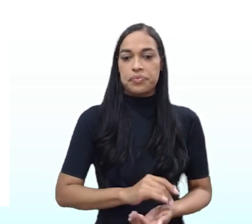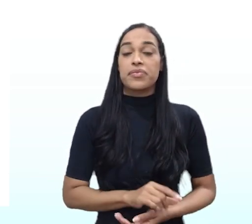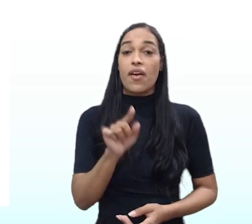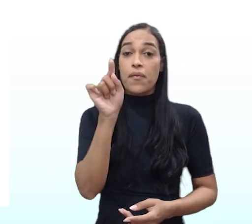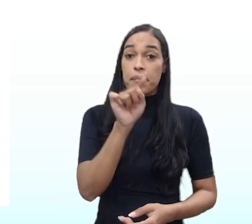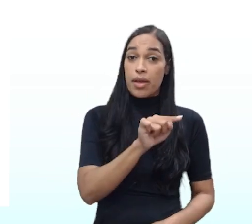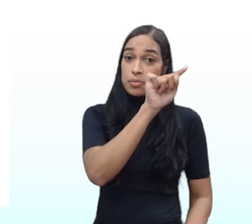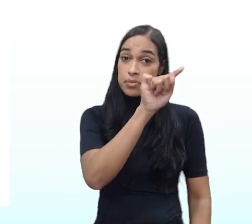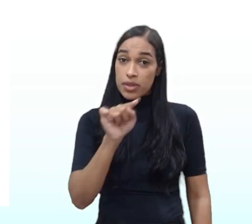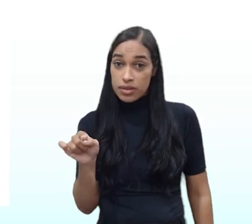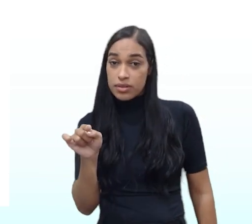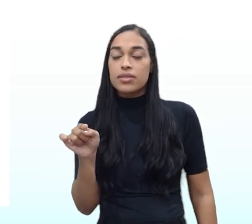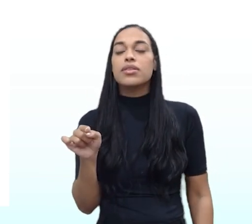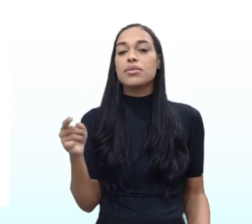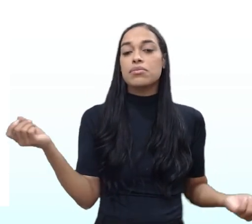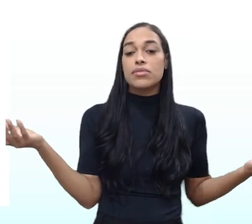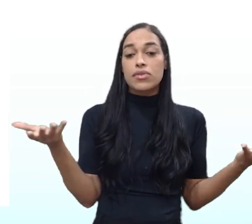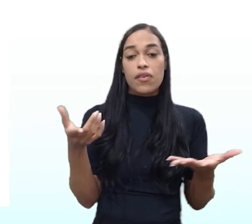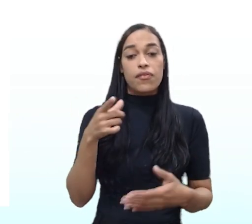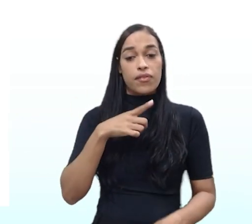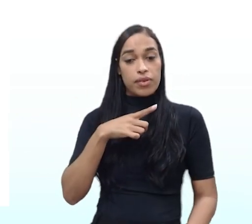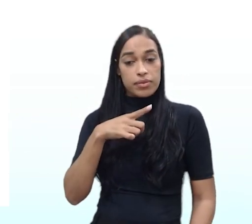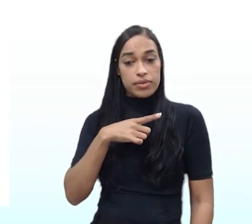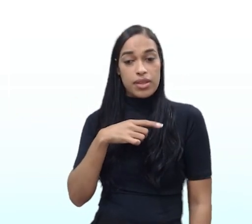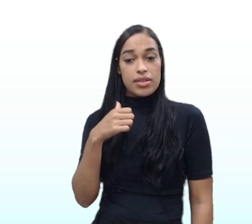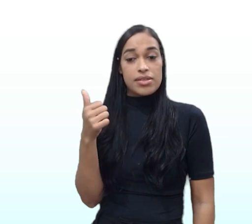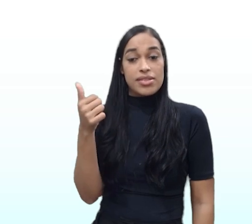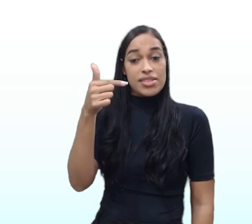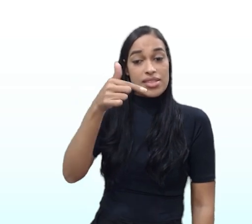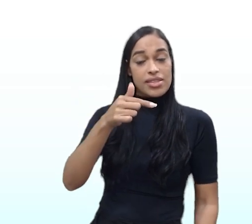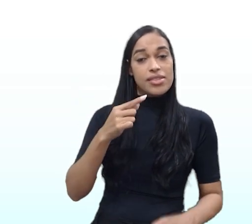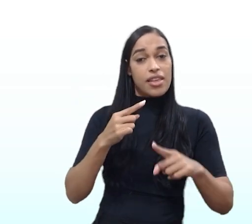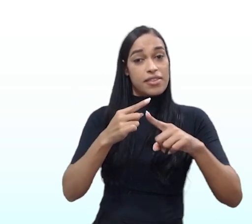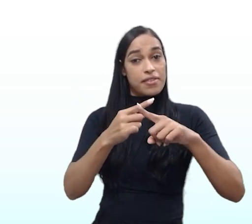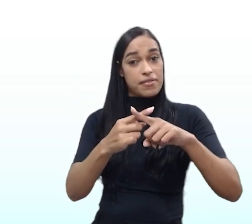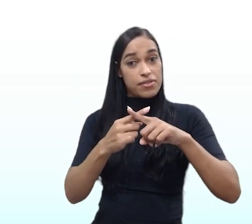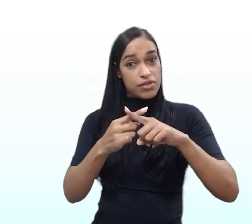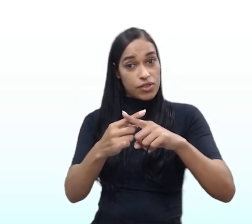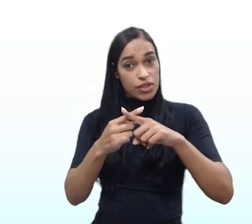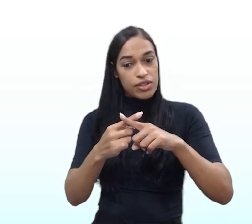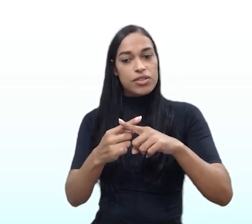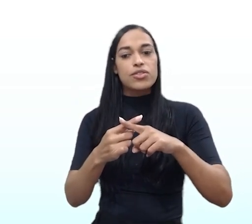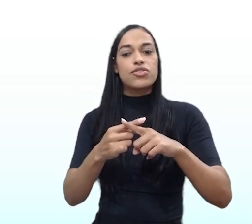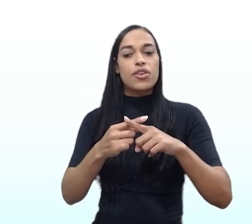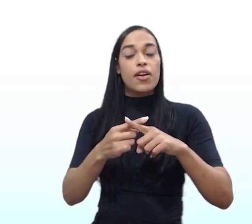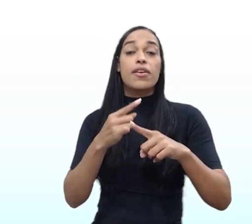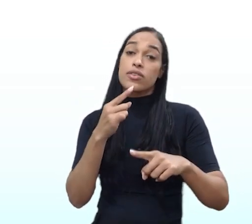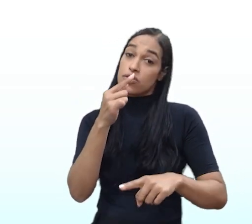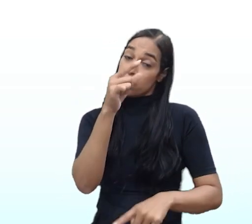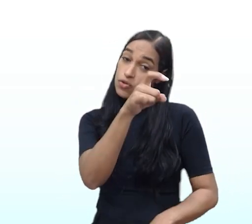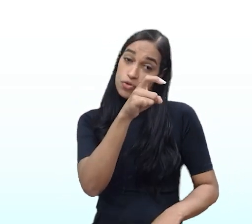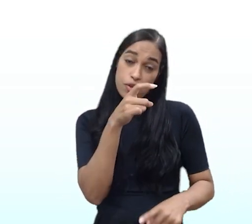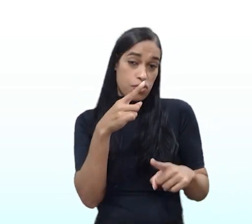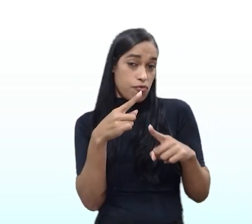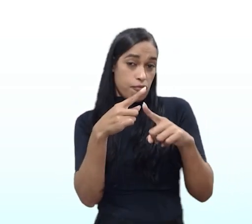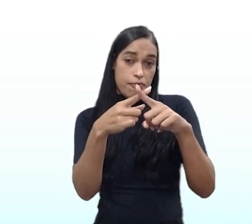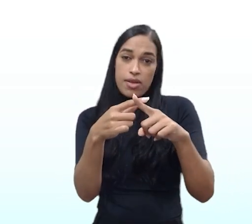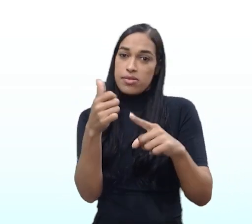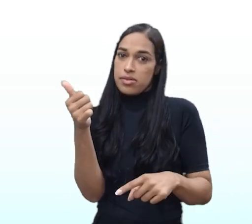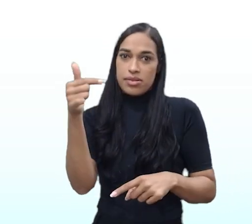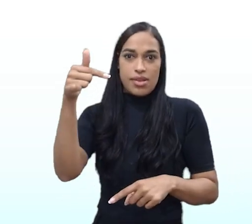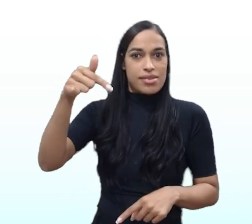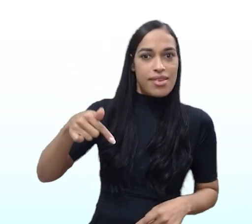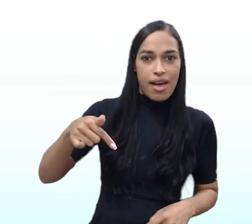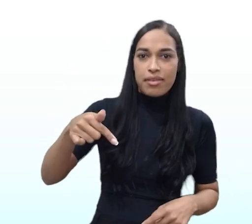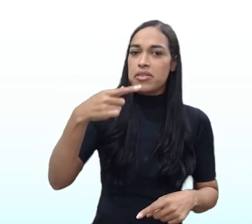fazer produto dos meios pelos extremos, então eu vou ter 17 vezes X ou X vezes 17,